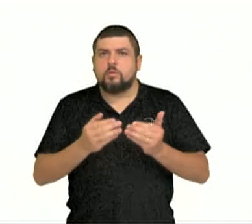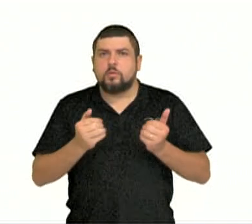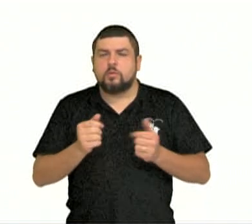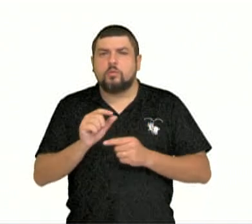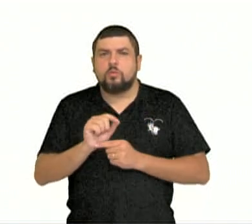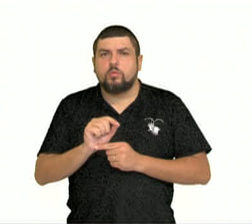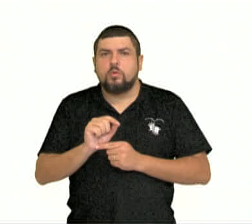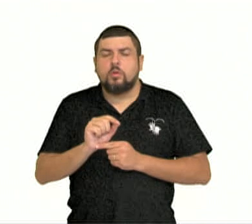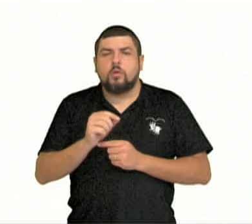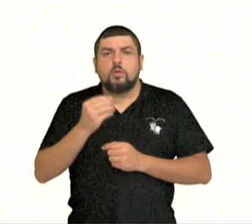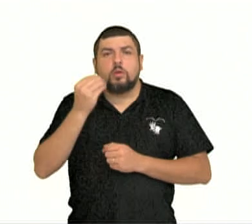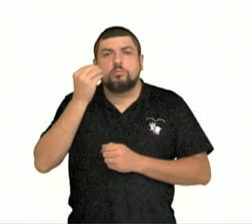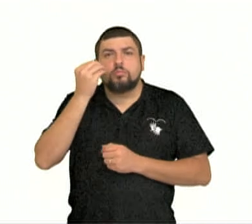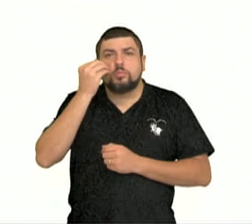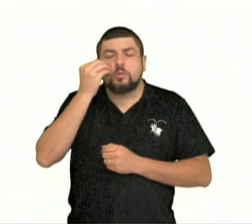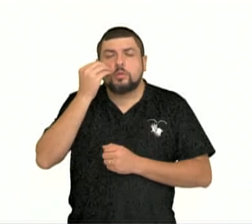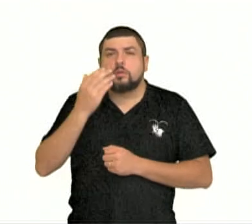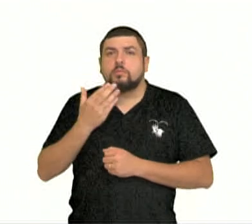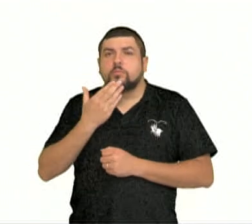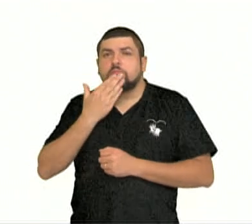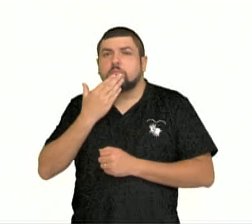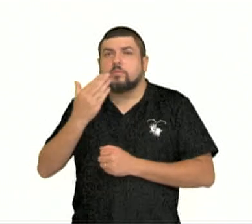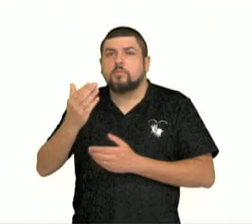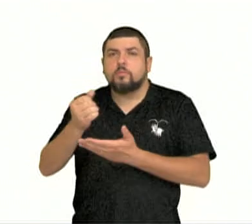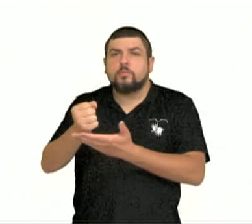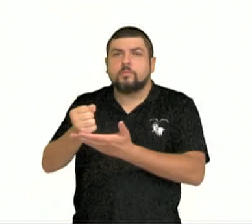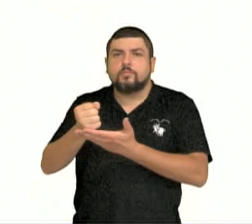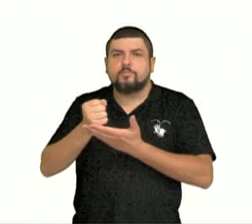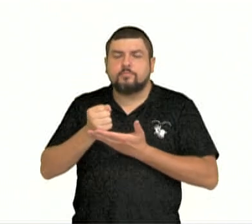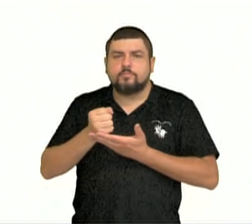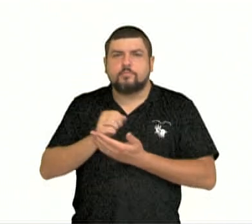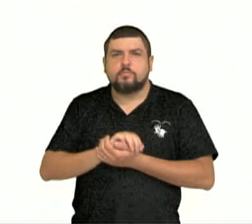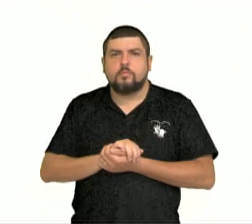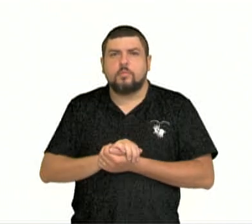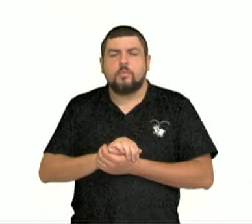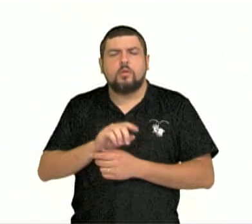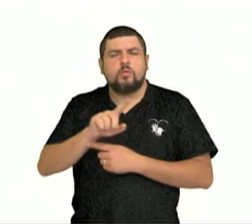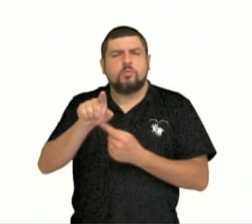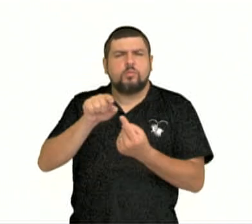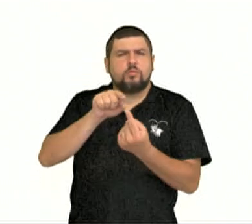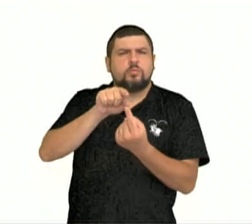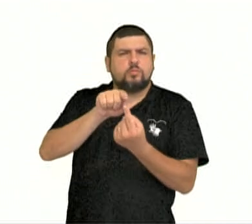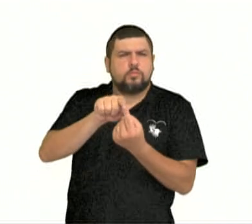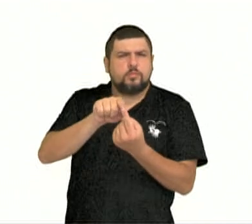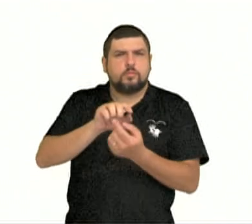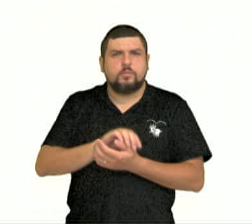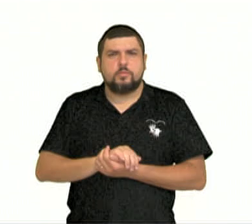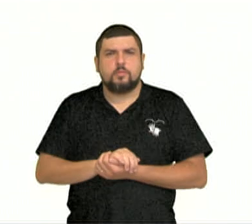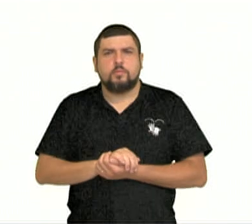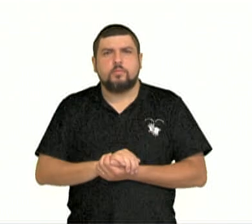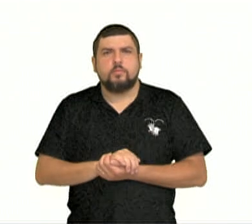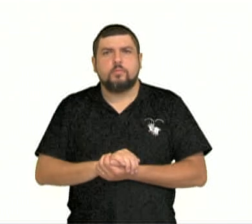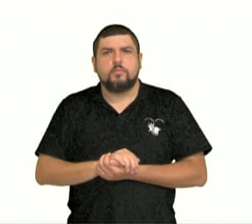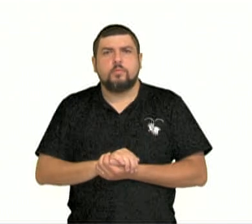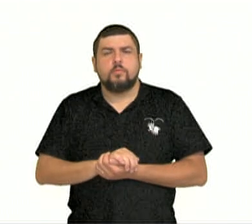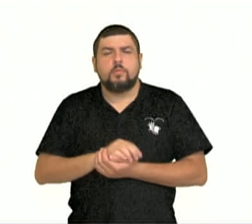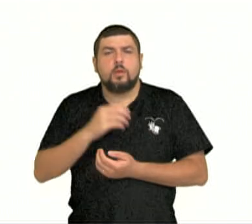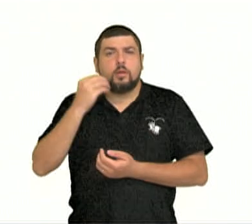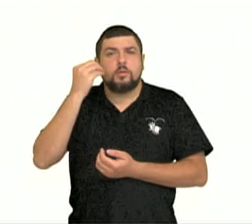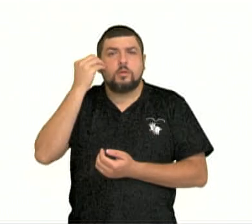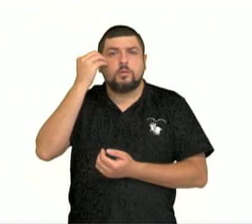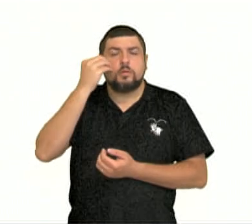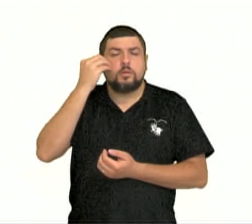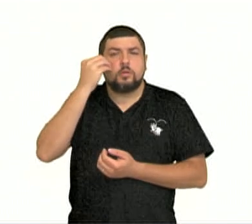vai buscar algo, ela tem uma finalidade. Que finalidade é essa? Buscar, então,